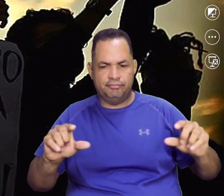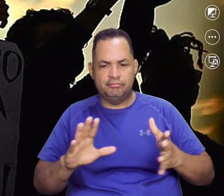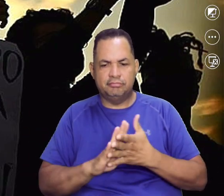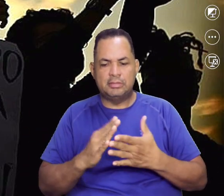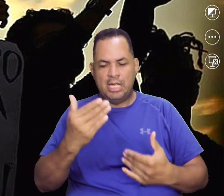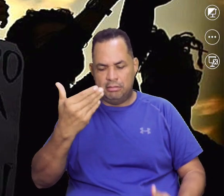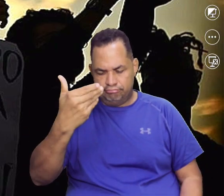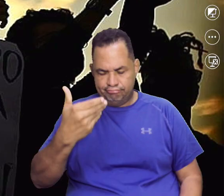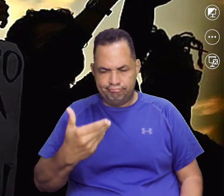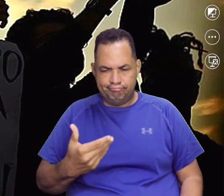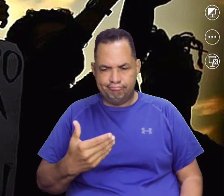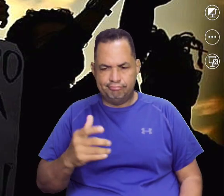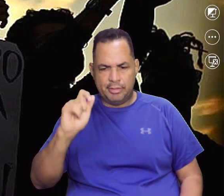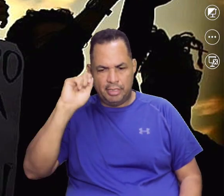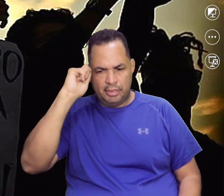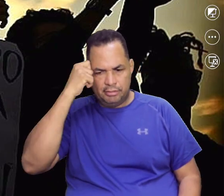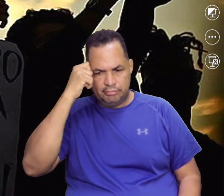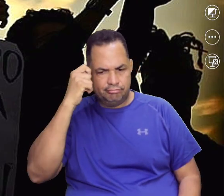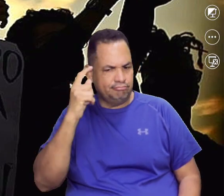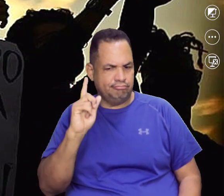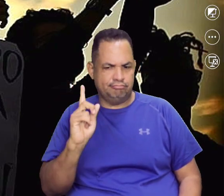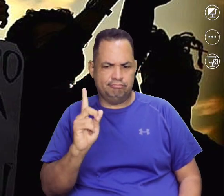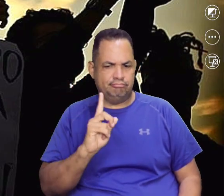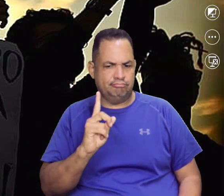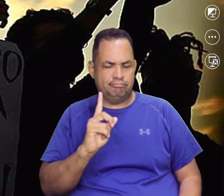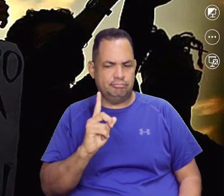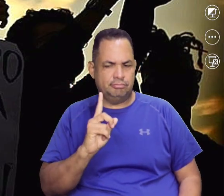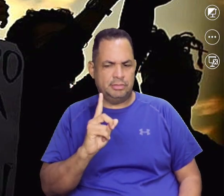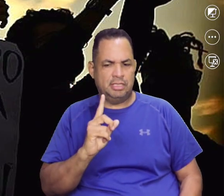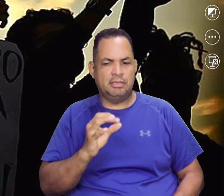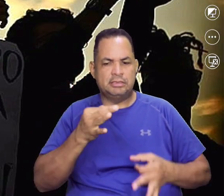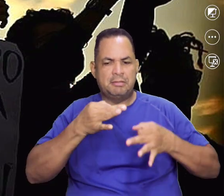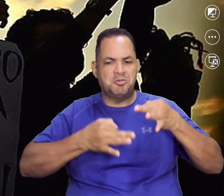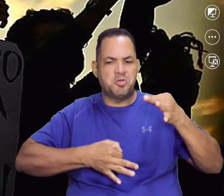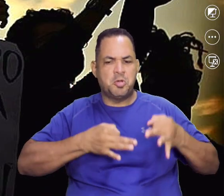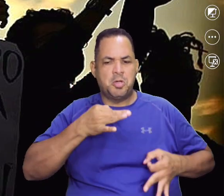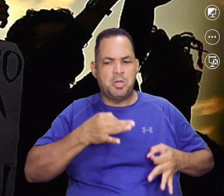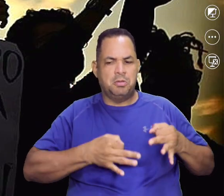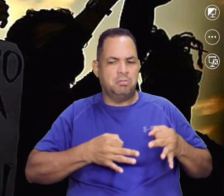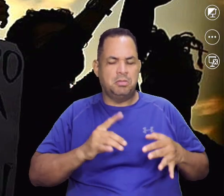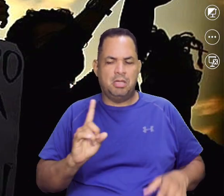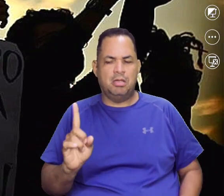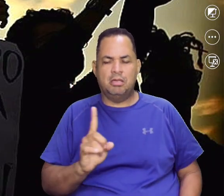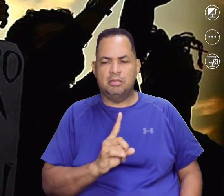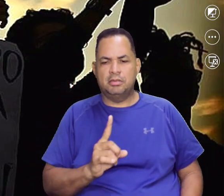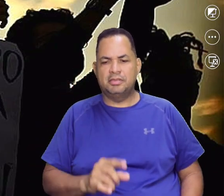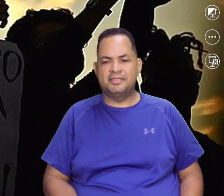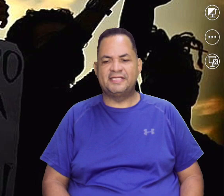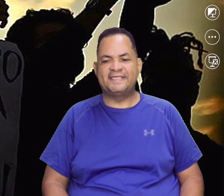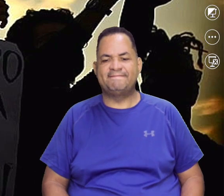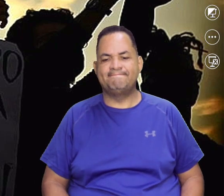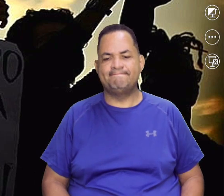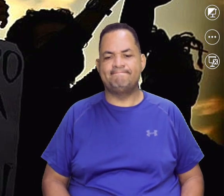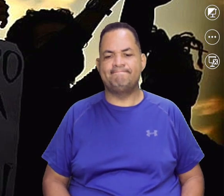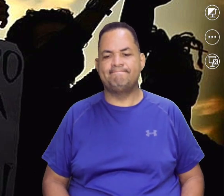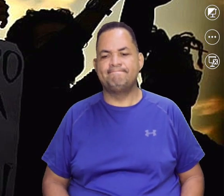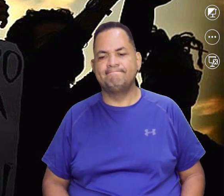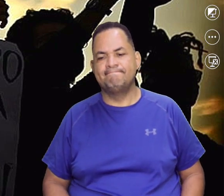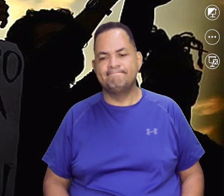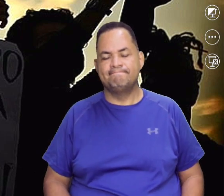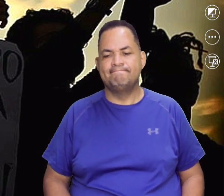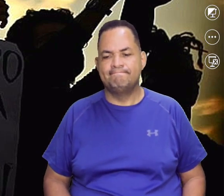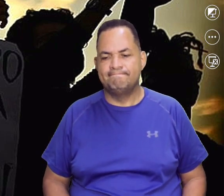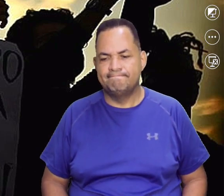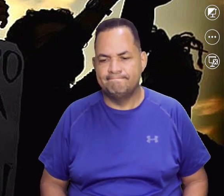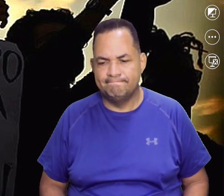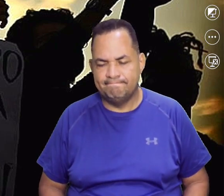ser negro não deveria ser sentença. Então, nós vimos que durante o imperialismo,